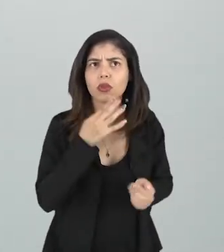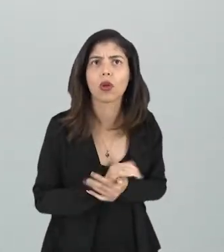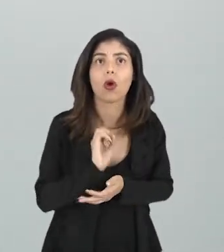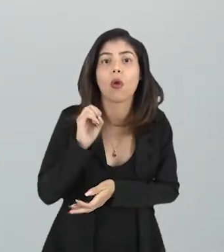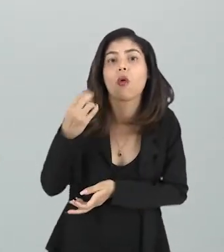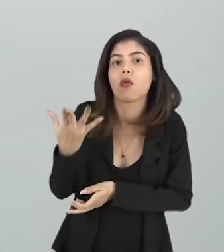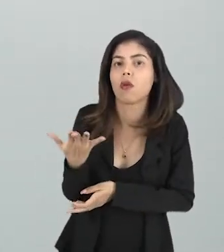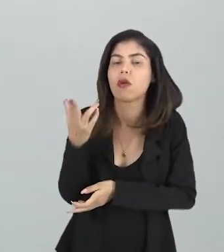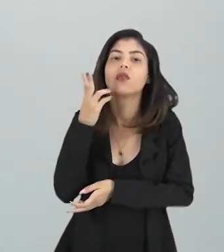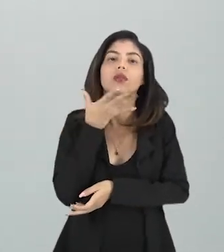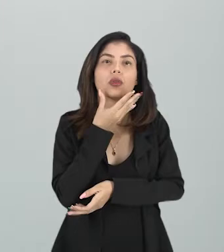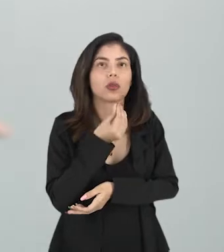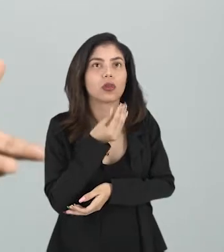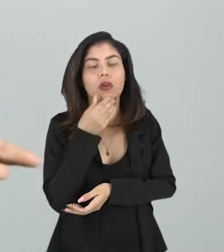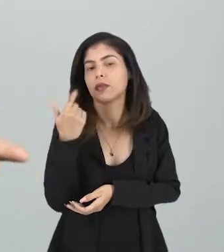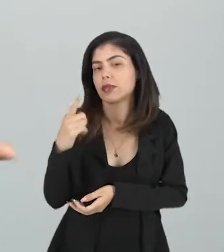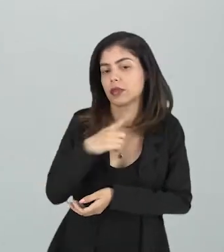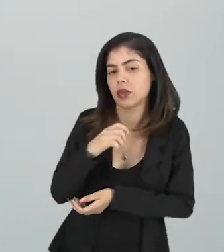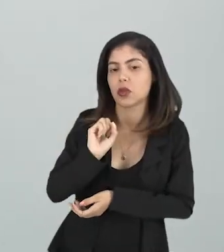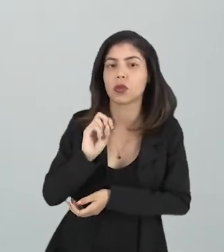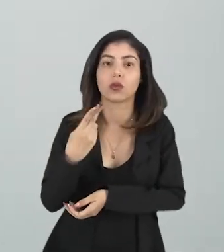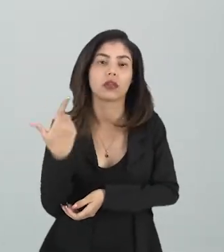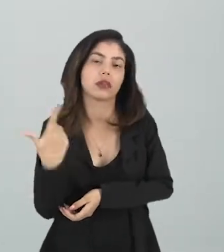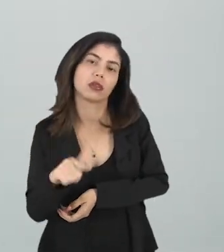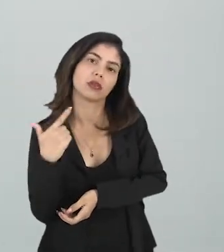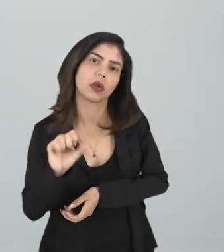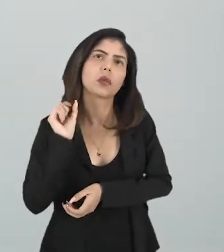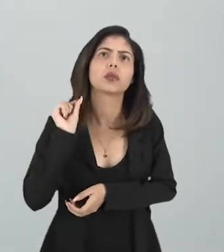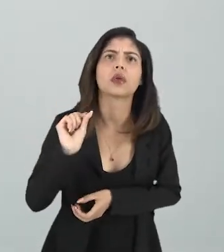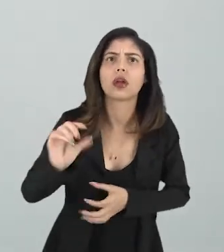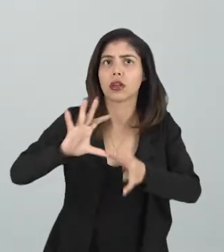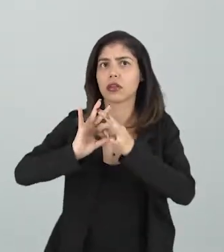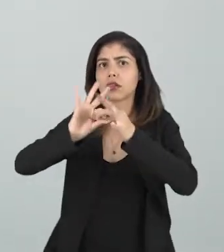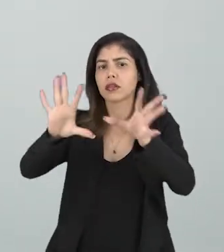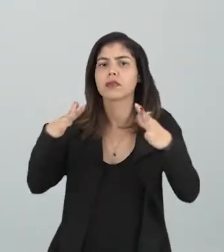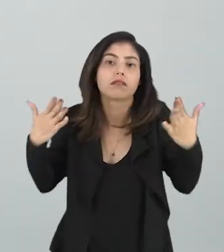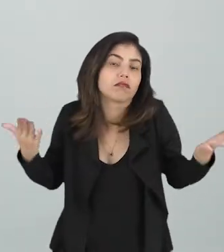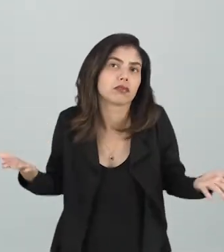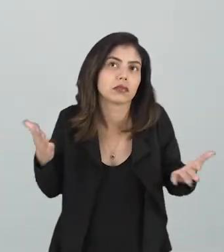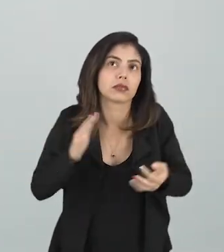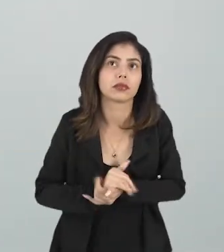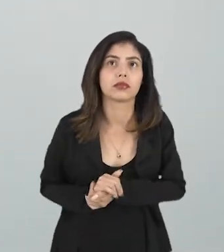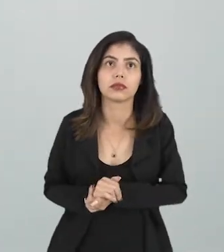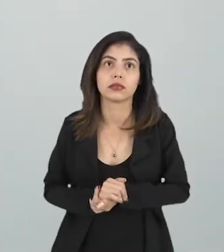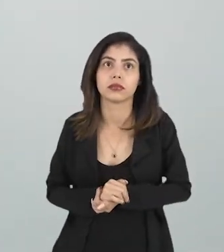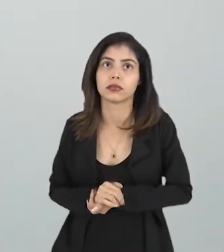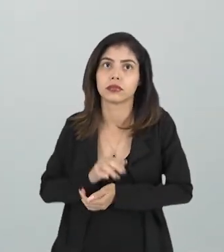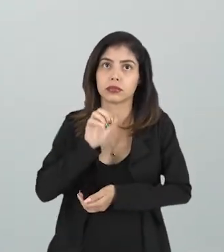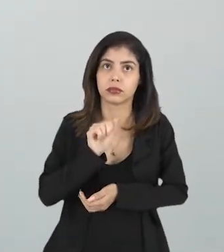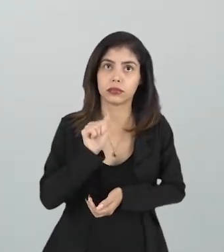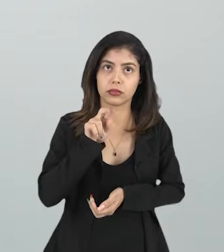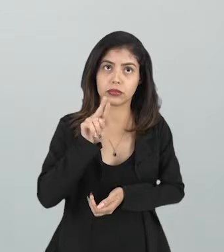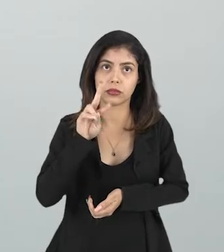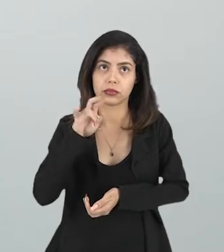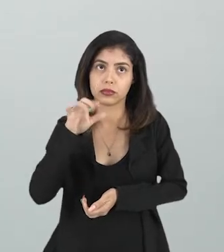ou o homem realmente tem ou não tem o livre-arbítrio? O que é o livre-arbítrio? Quem comenta sobre isso? Agostinho